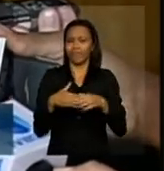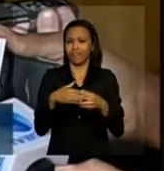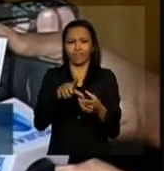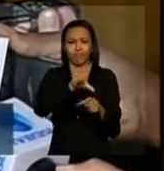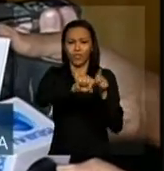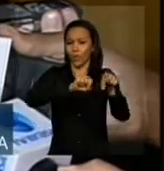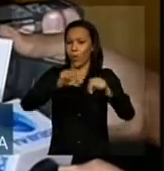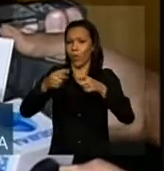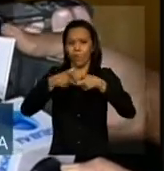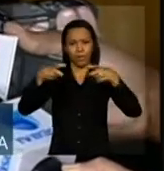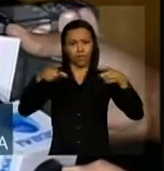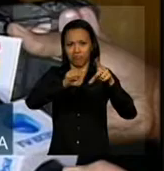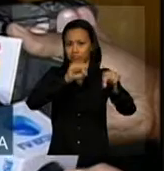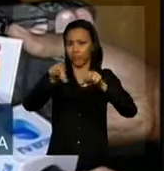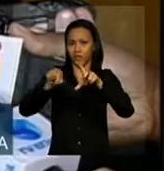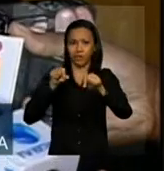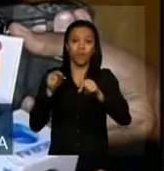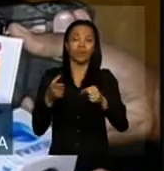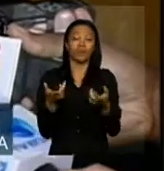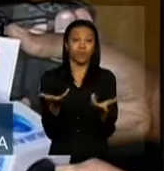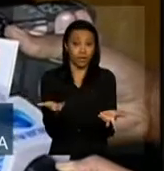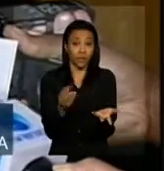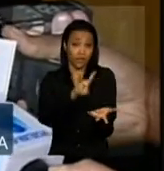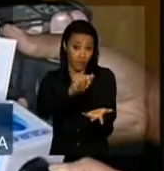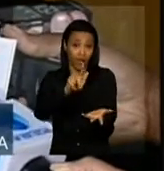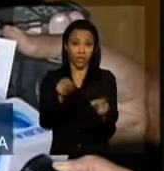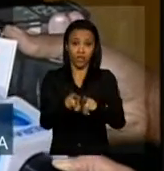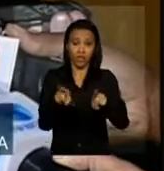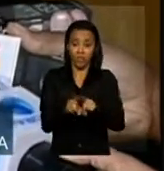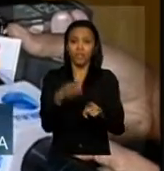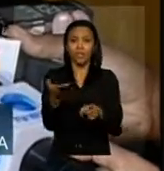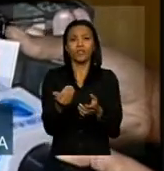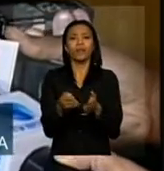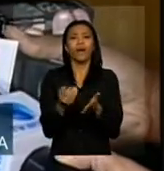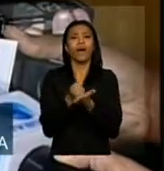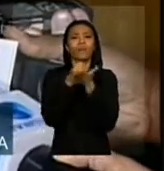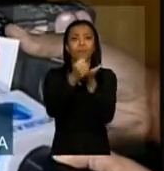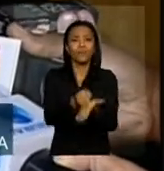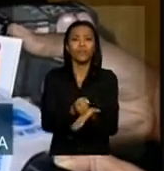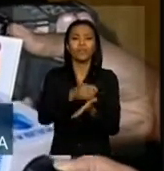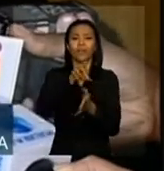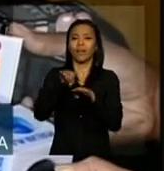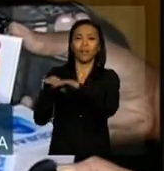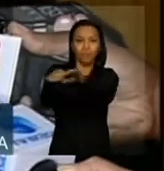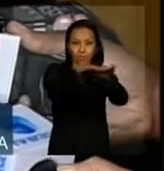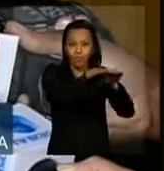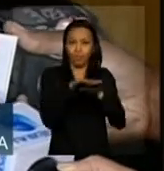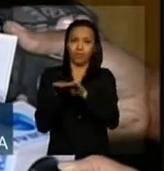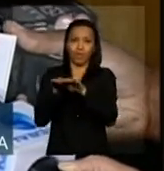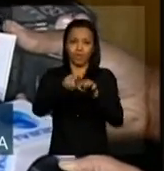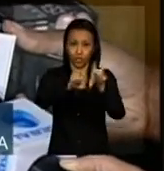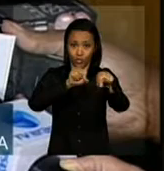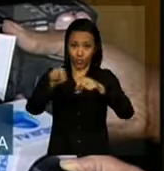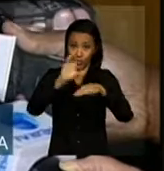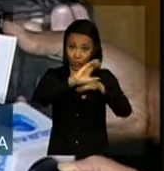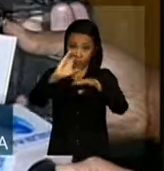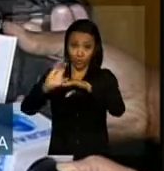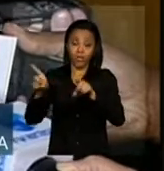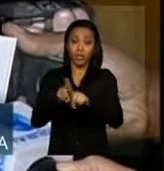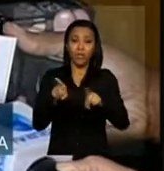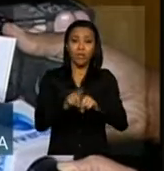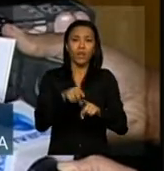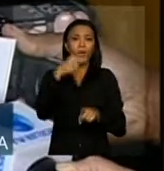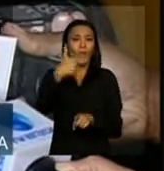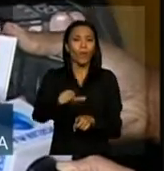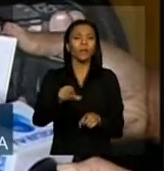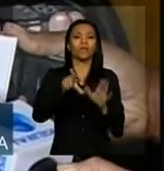cursos, muito mais opção de vagas, e isso ajuda a democratizar o acesso. Além disso, também a consolidação da